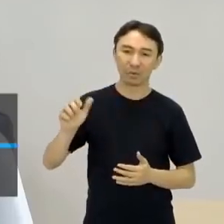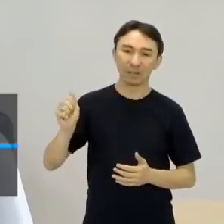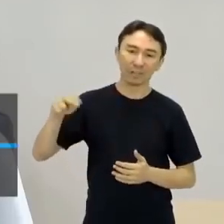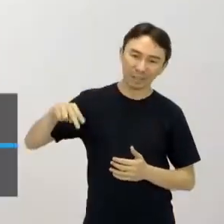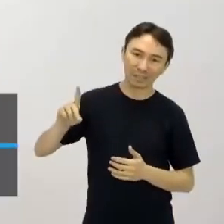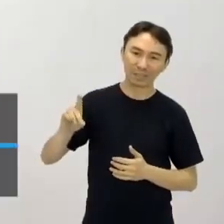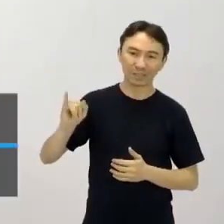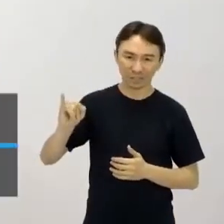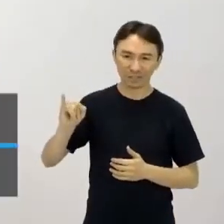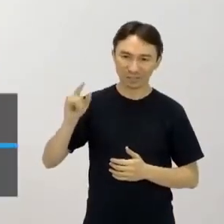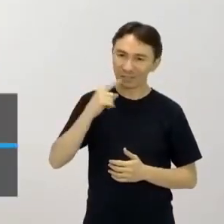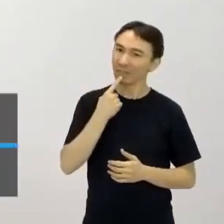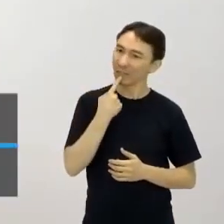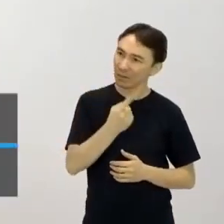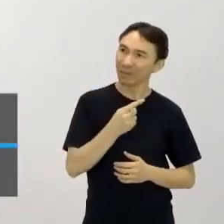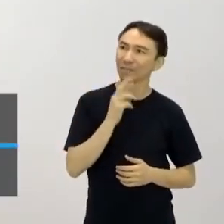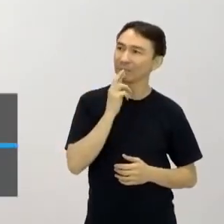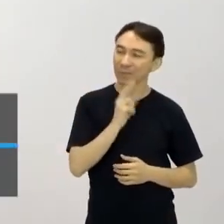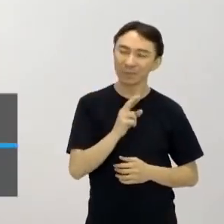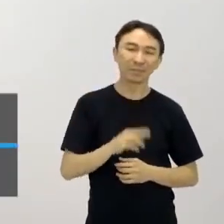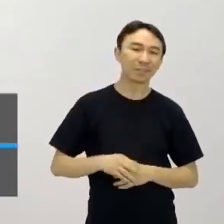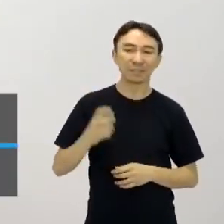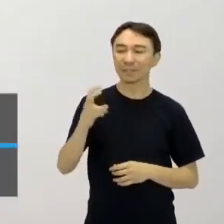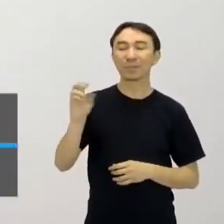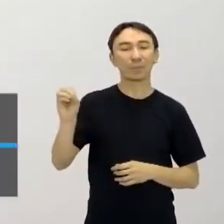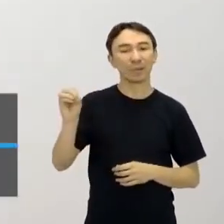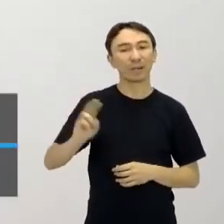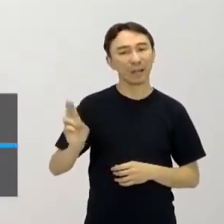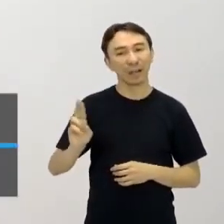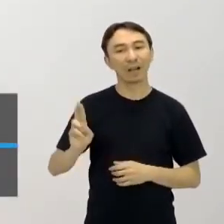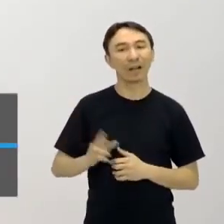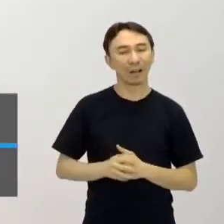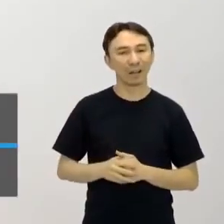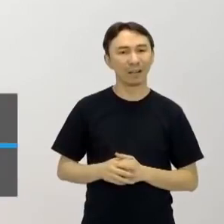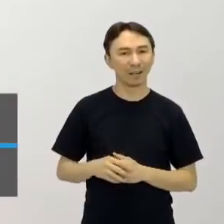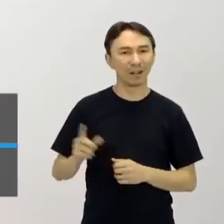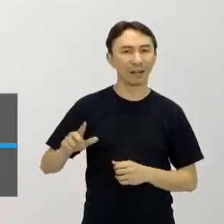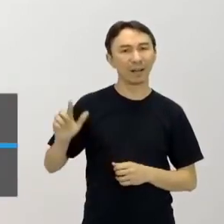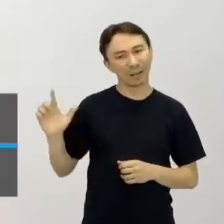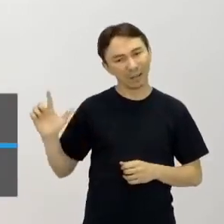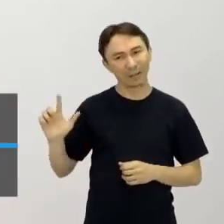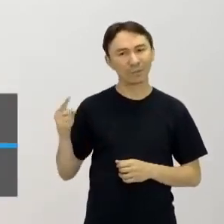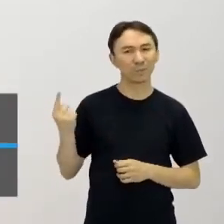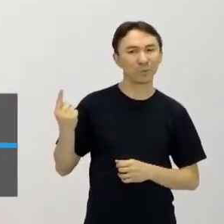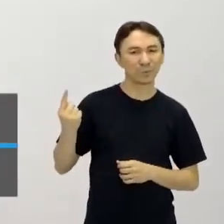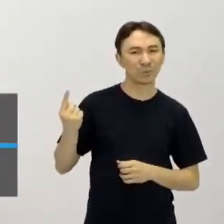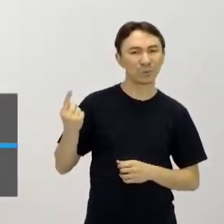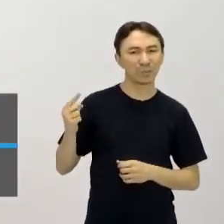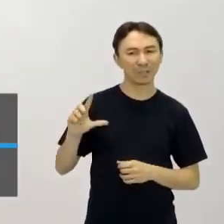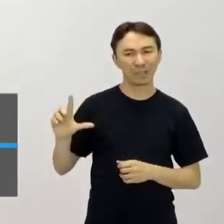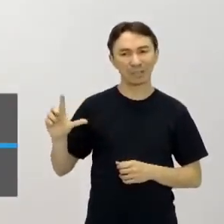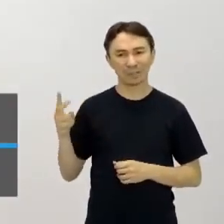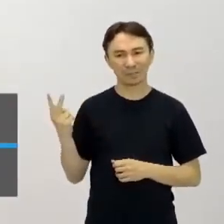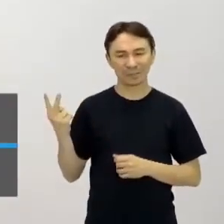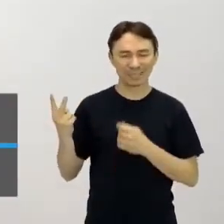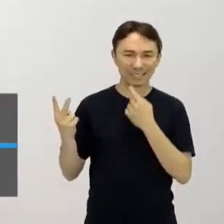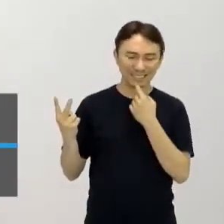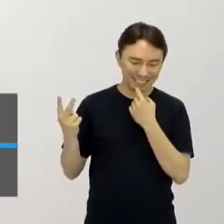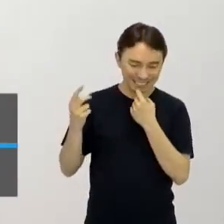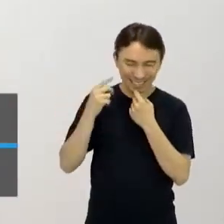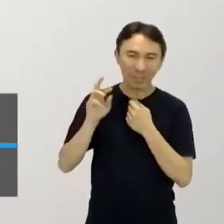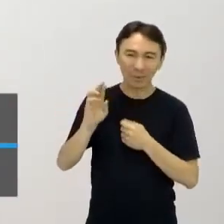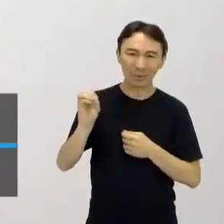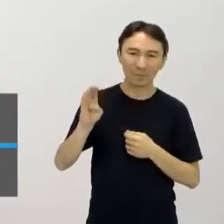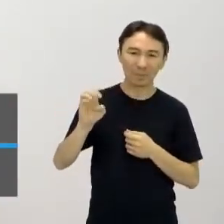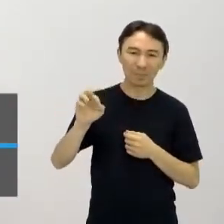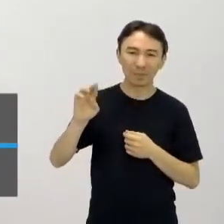50. R$ 50, muito bem. O pessoal do Orlando, lá, Leste 1 é Leste 2? Eu sei que é o Roberto tá sempre conosco aí,